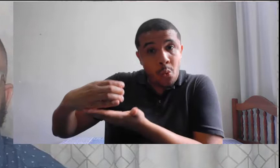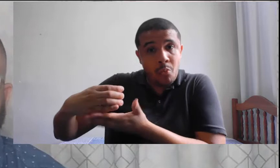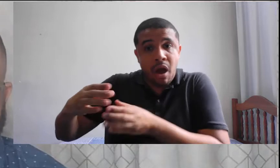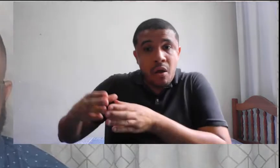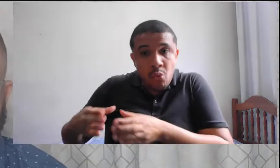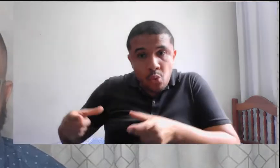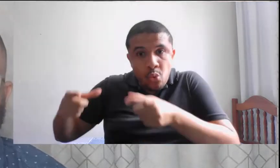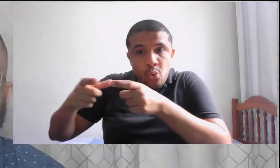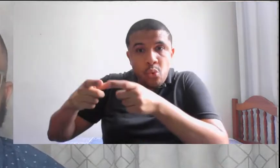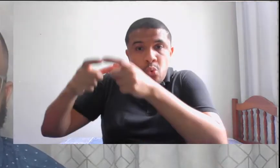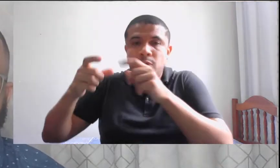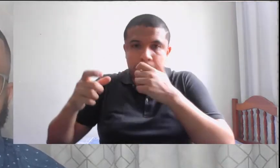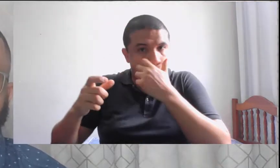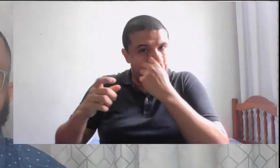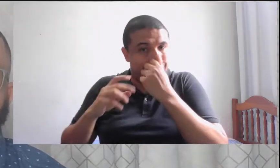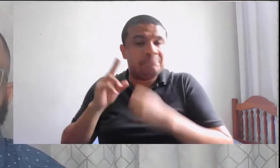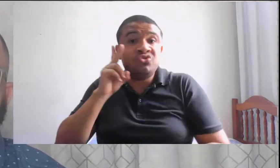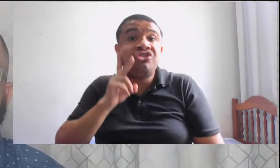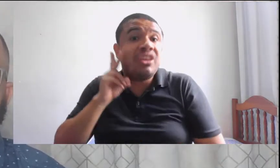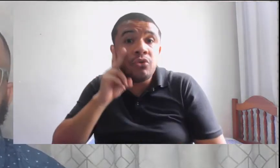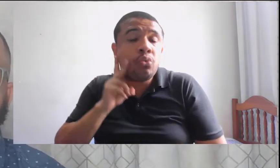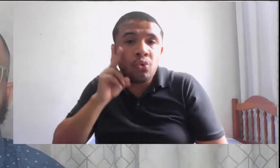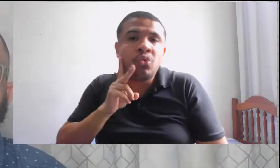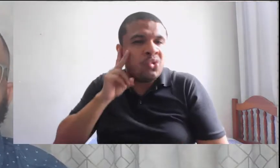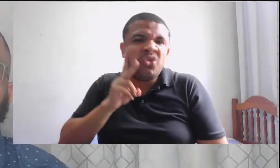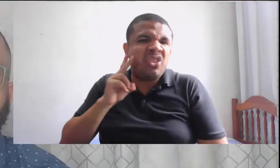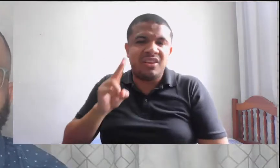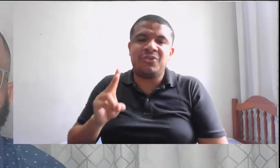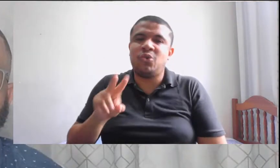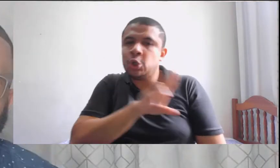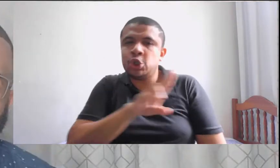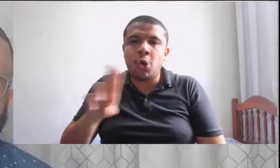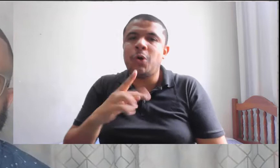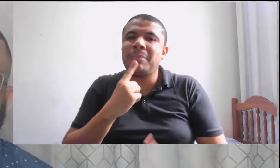garrafãozão de 5 litros daquele vinho sangue de boi.